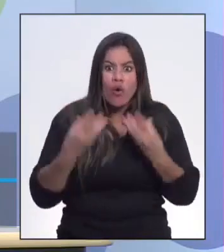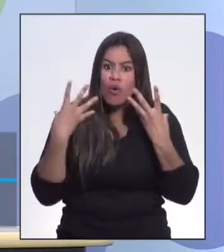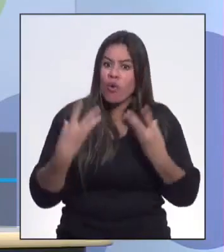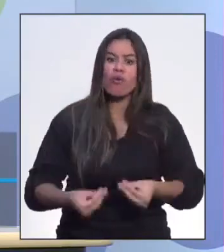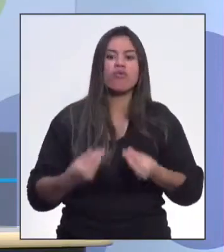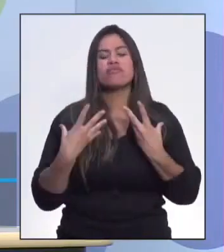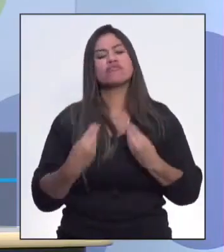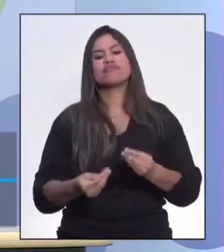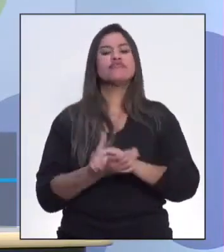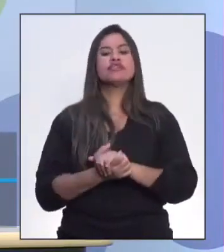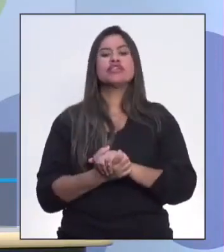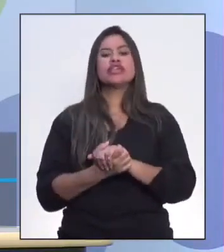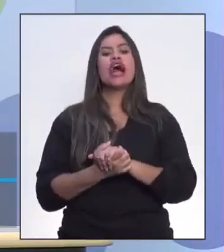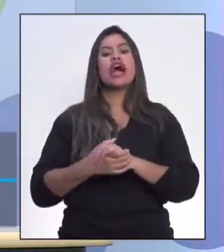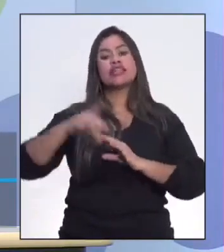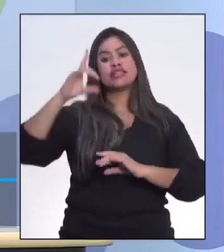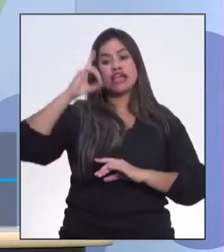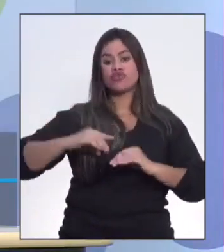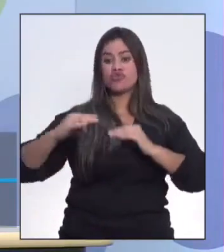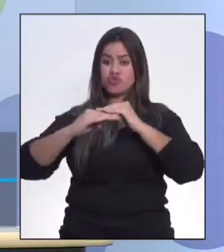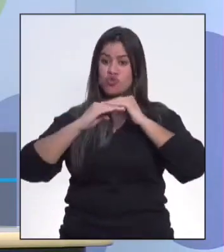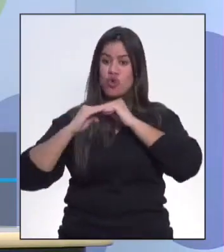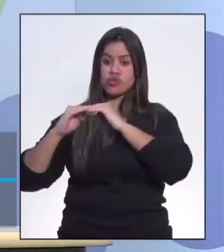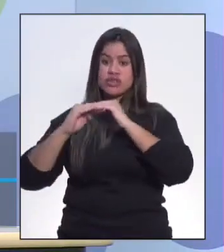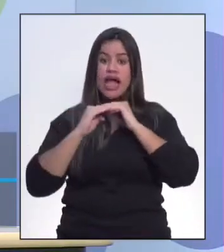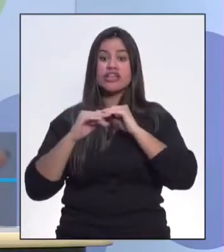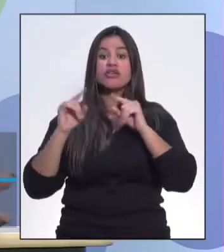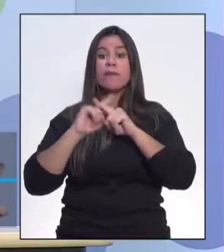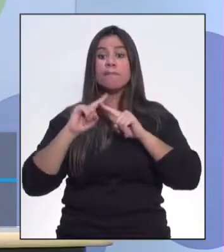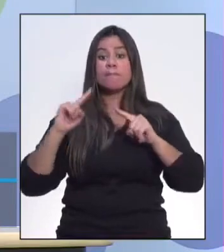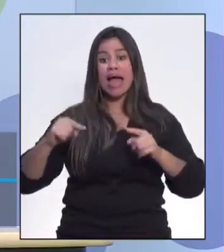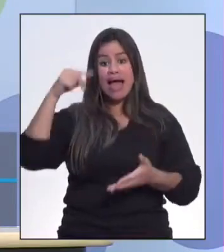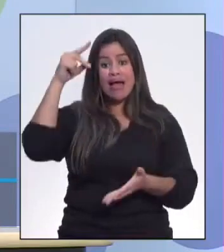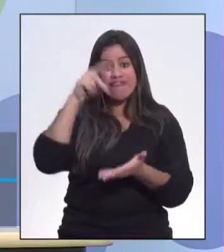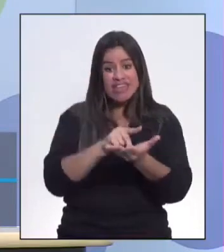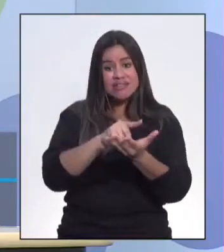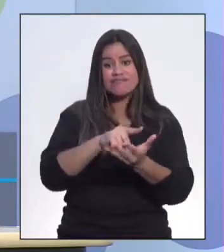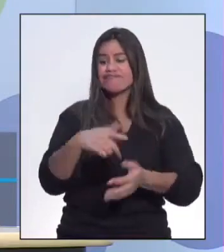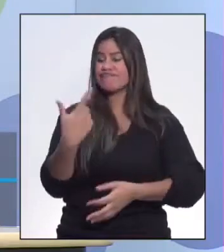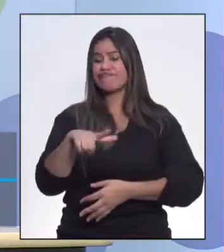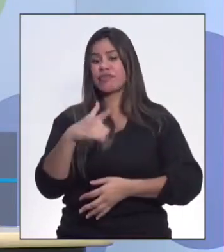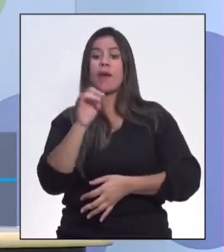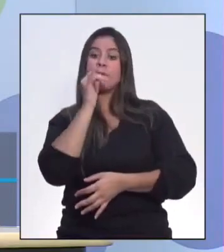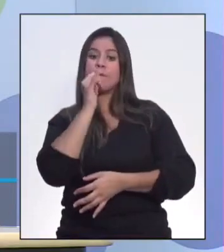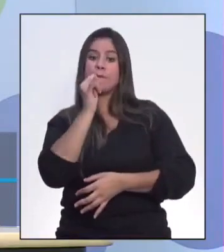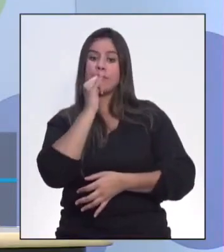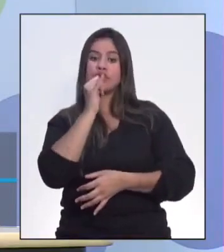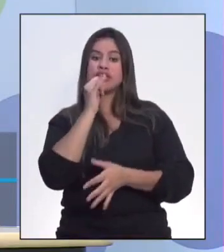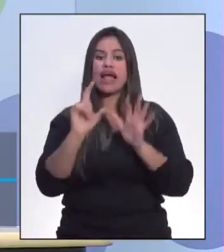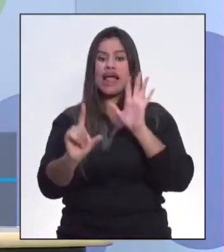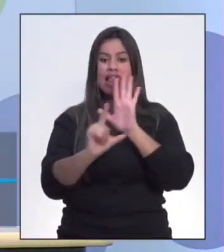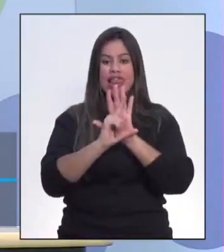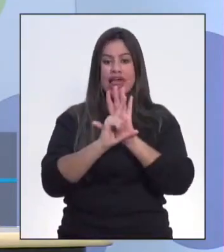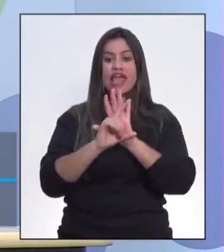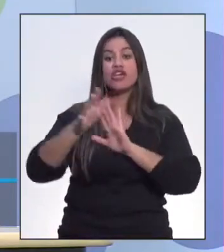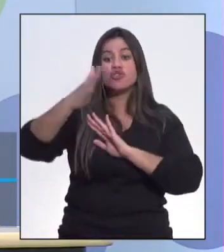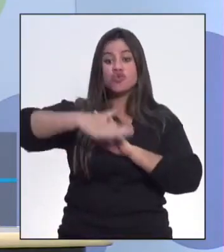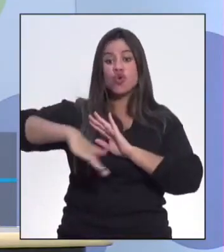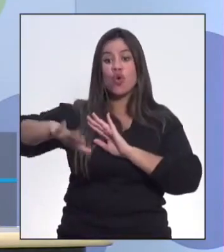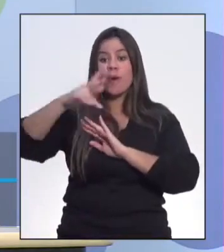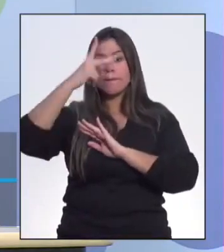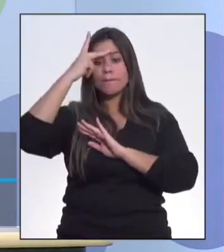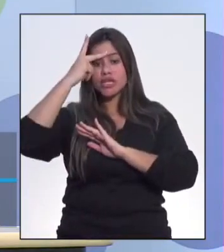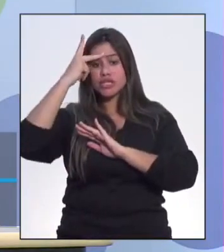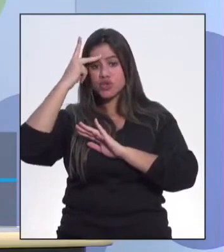a gente já tem o direito à igualdade, mas muitas vezes ele não é colocado em prática, como, por exemplo, é uma lei que todas as pessoas que estão no